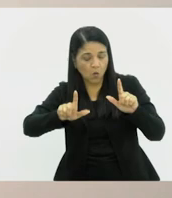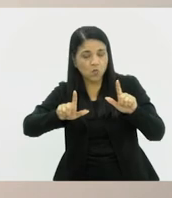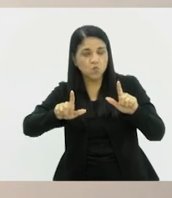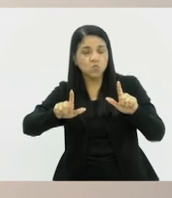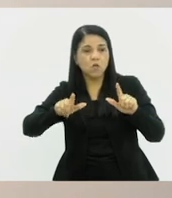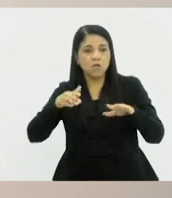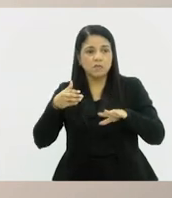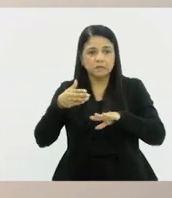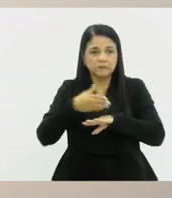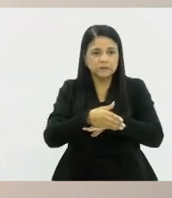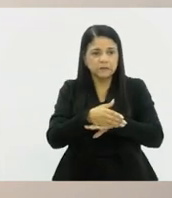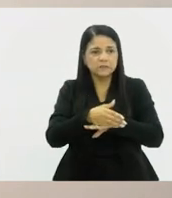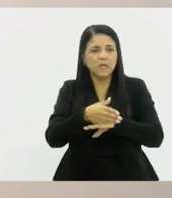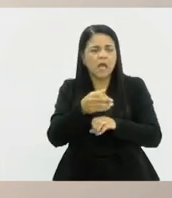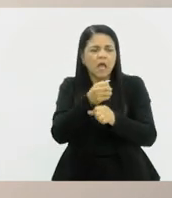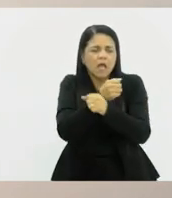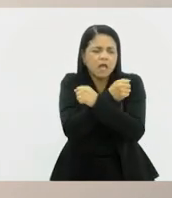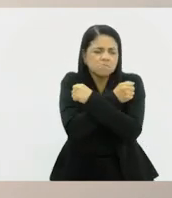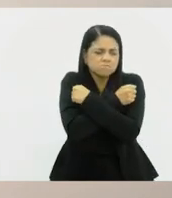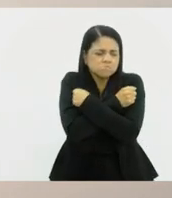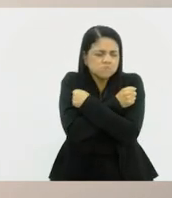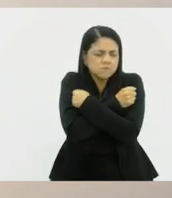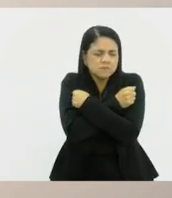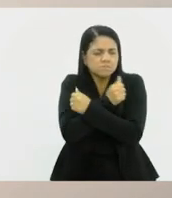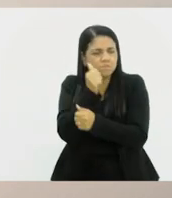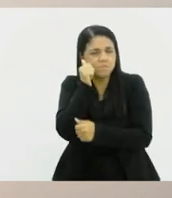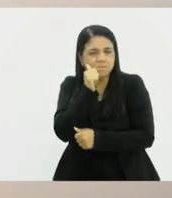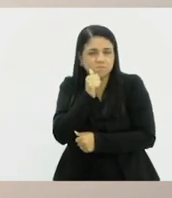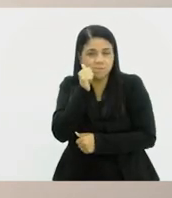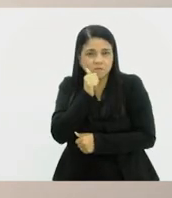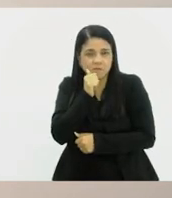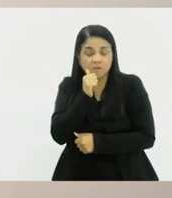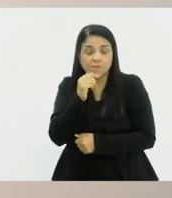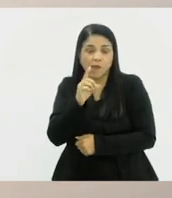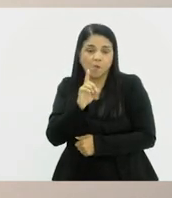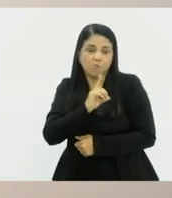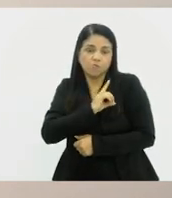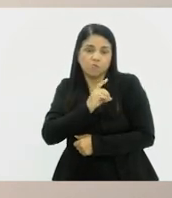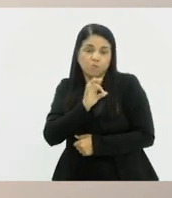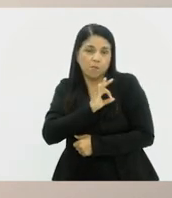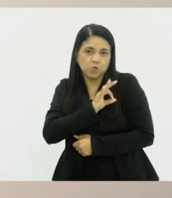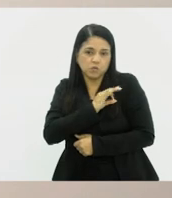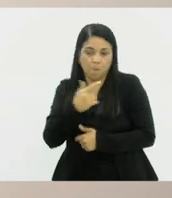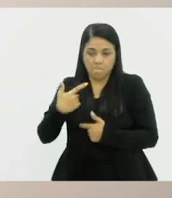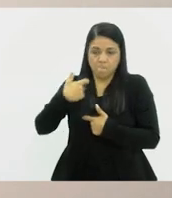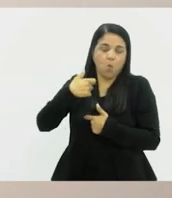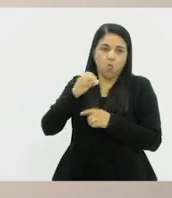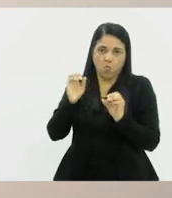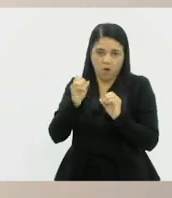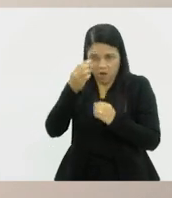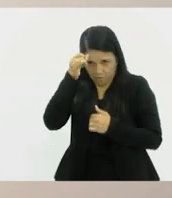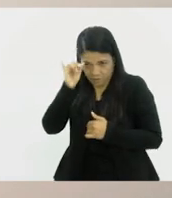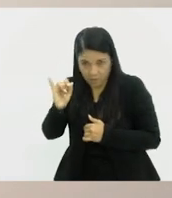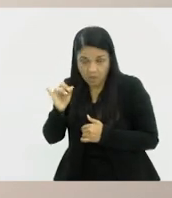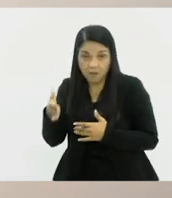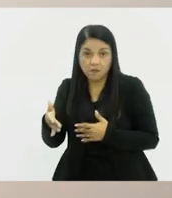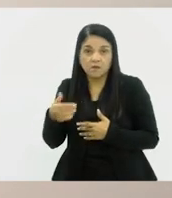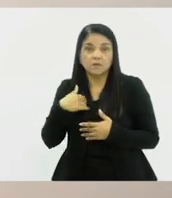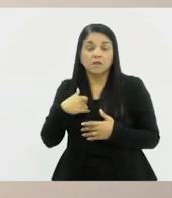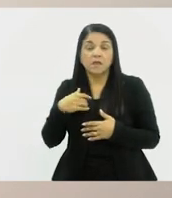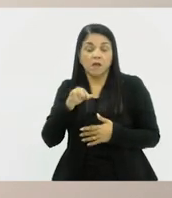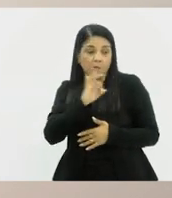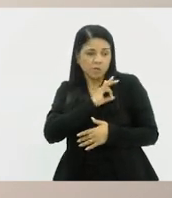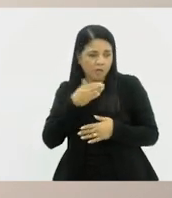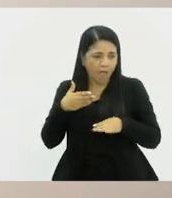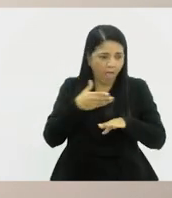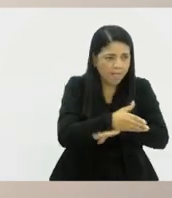a casa abracei a dona da casa para não pra polícia não me matar tá E aí a polícia vai e entra o